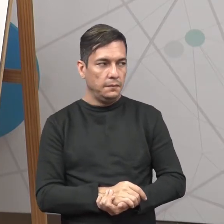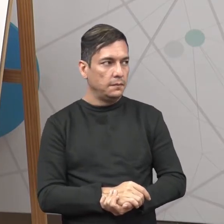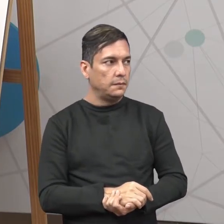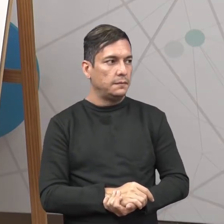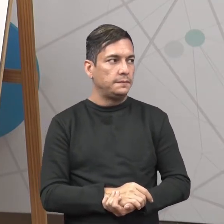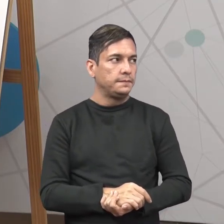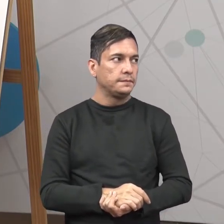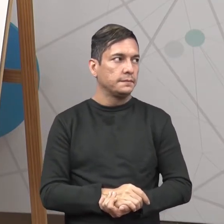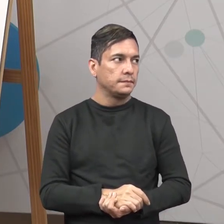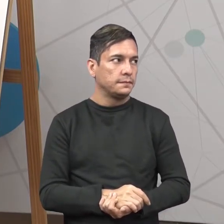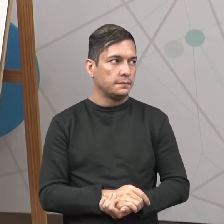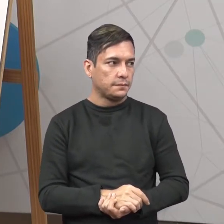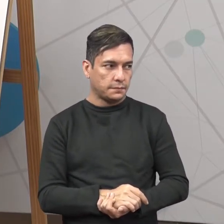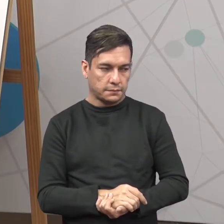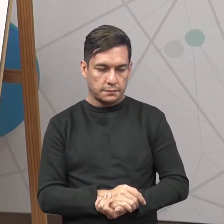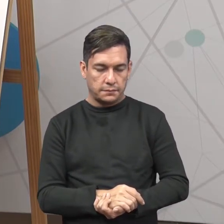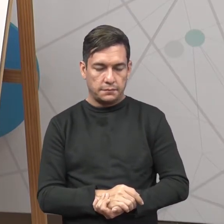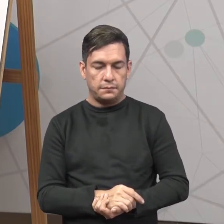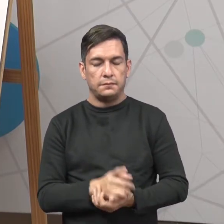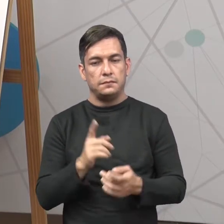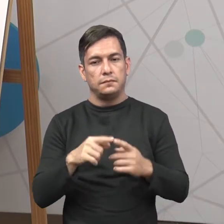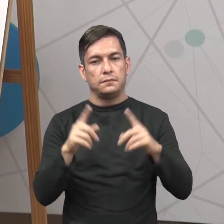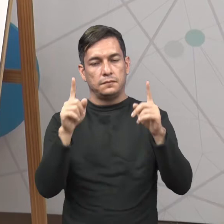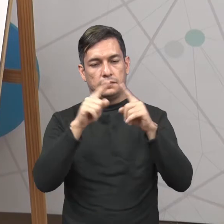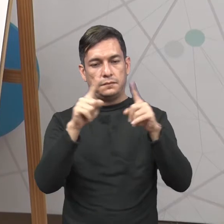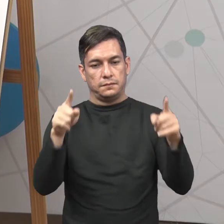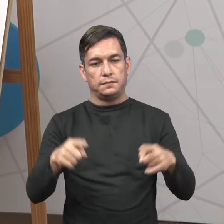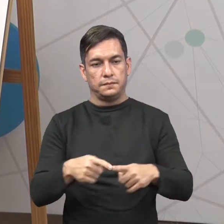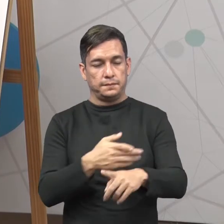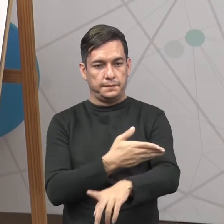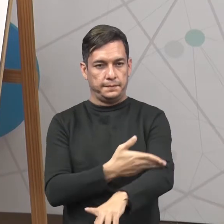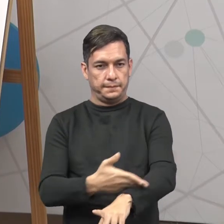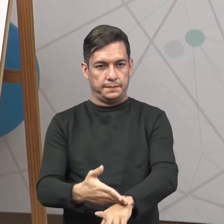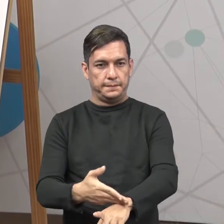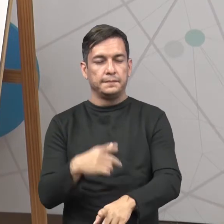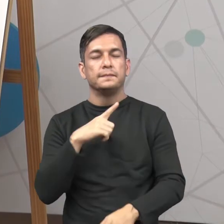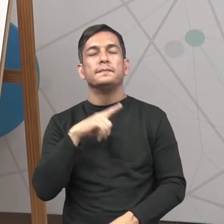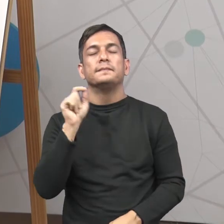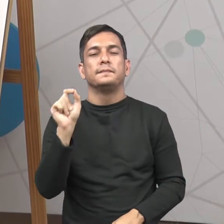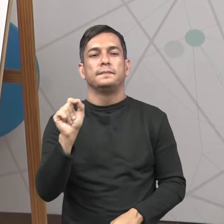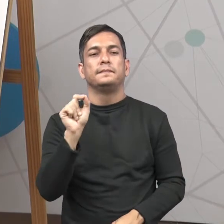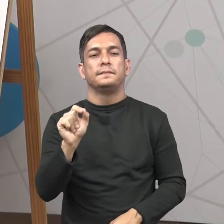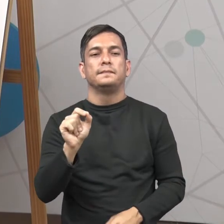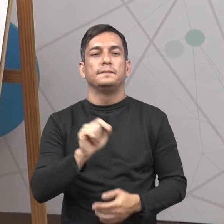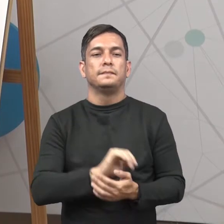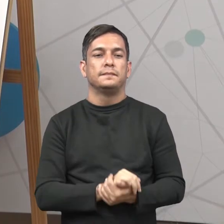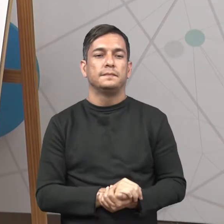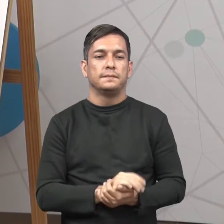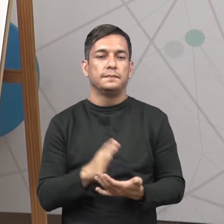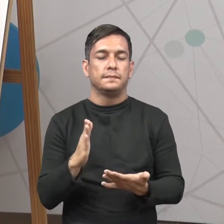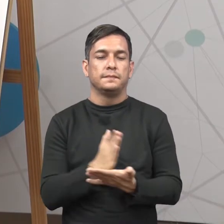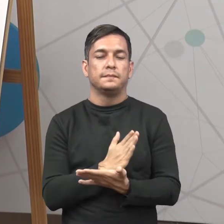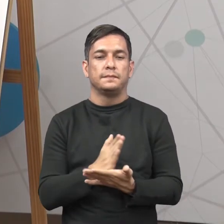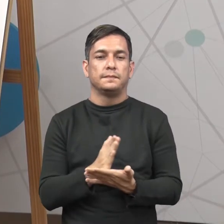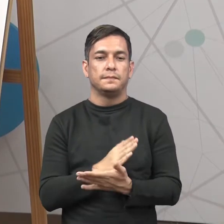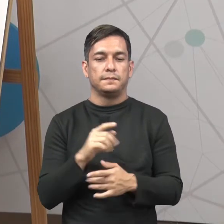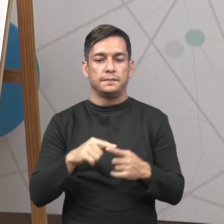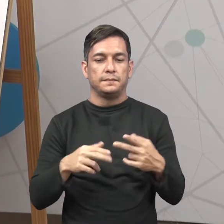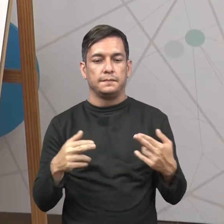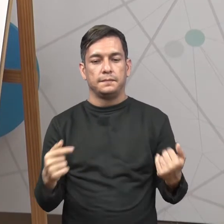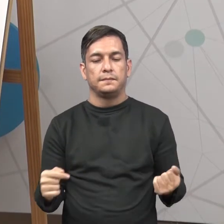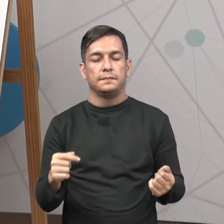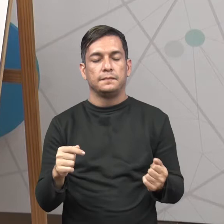Aqui no nosso cartaz, no nosso quadro, nós temos alguns dos